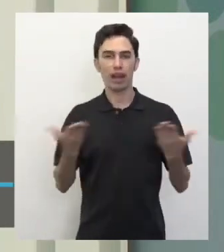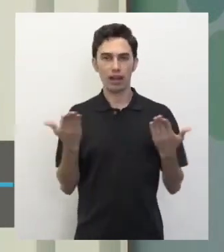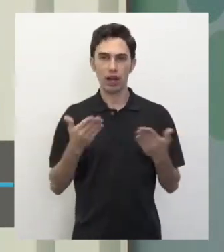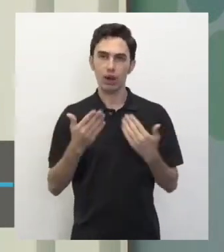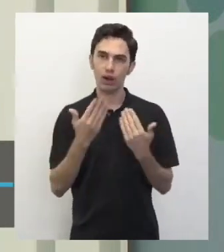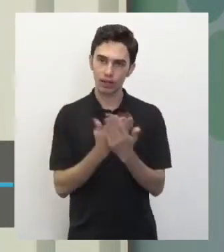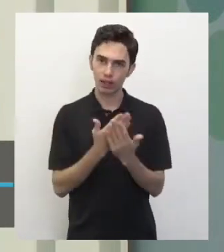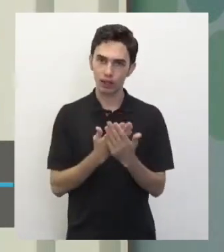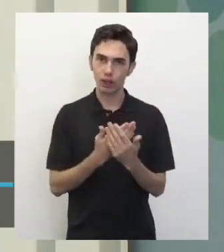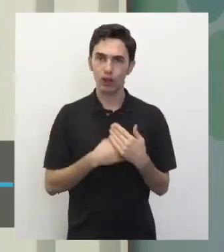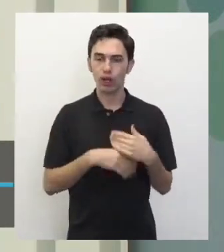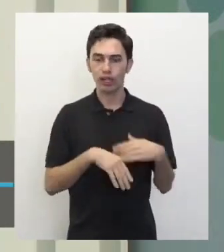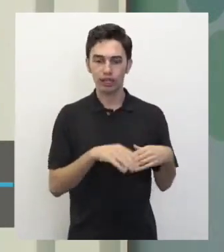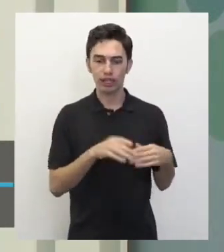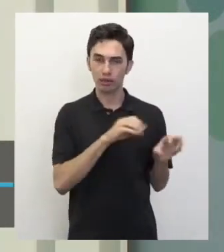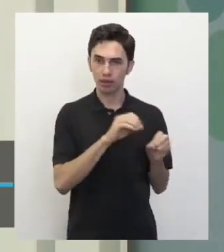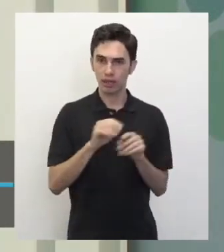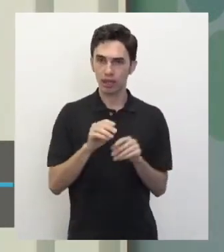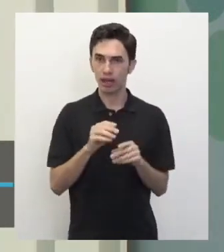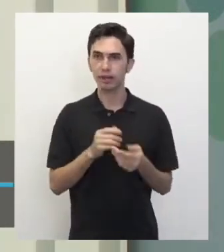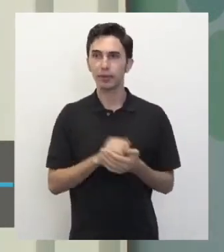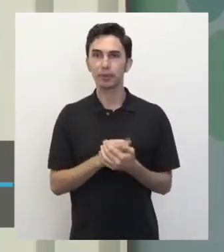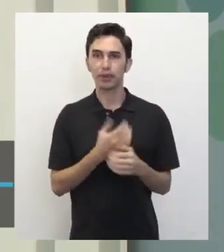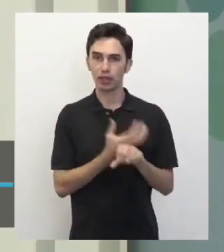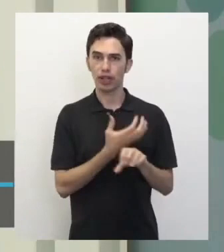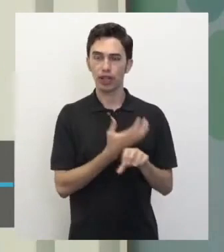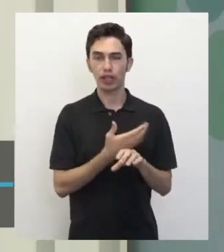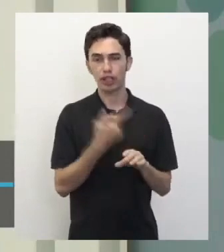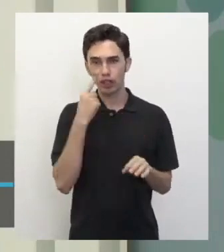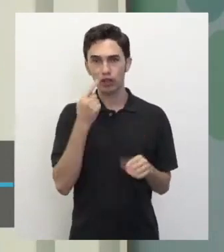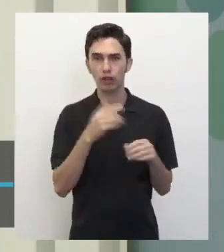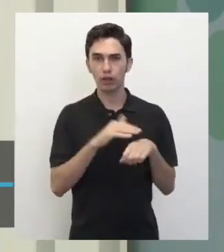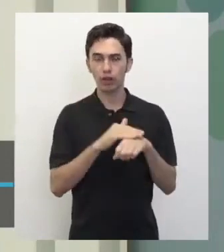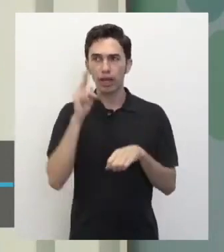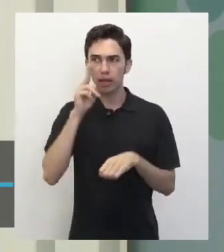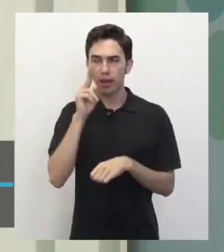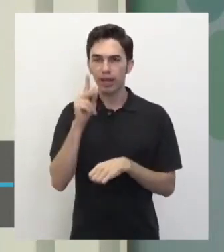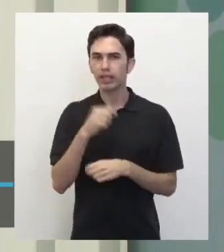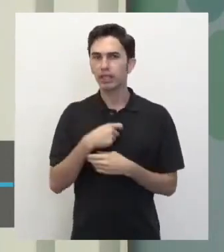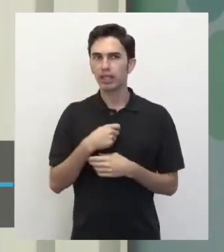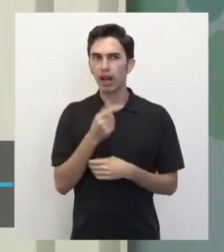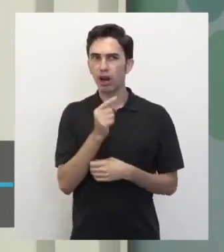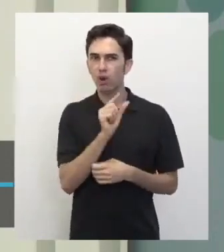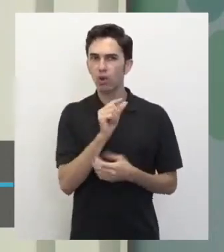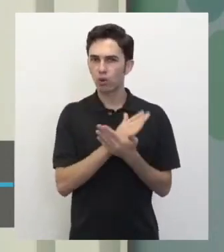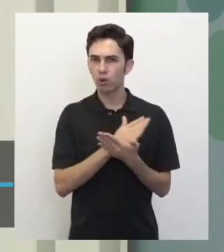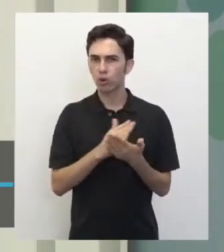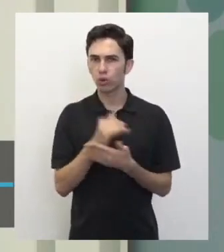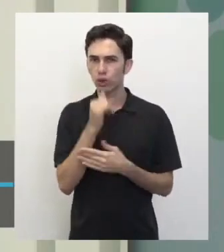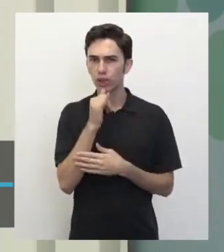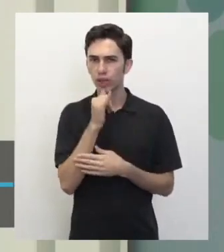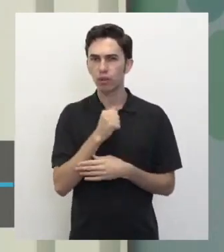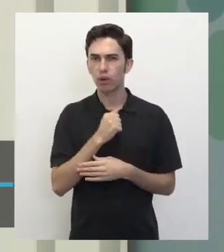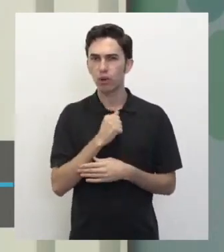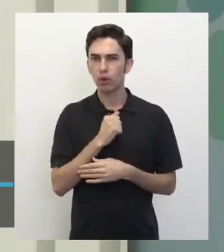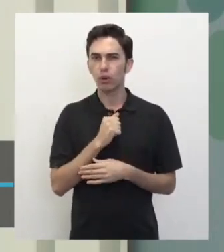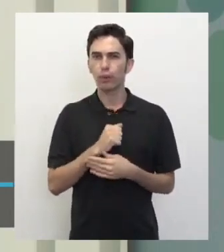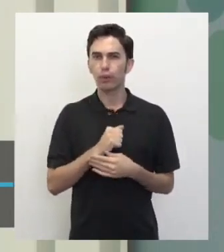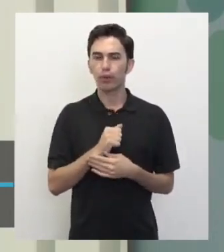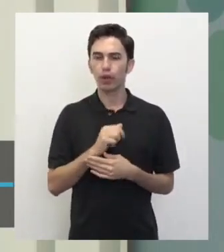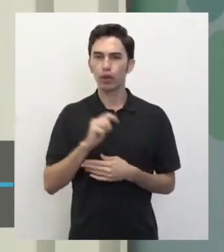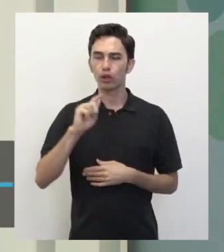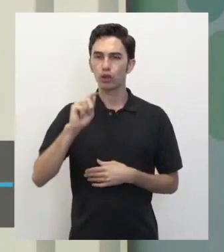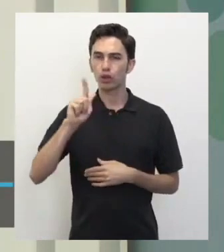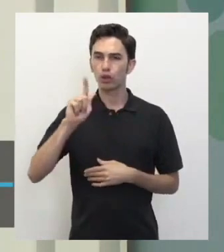dessas sequências didáticas, fazer algumas indicações. Então, de memória, eu consigo lembrar dos alunos que citaram o John